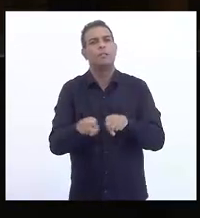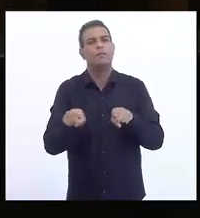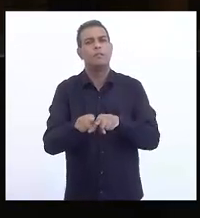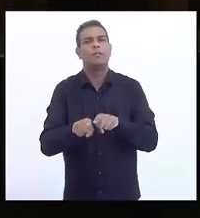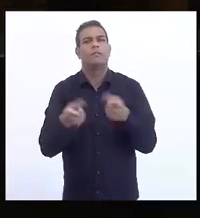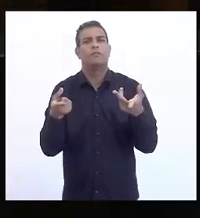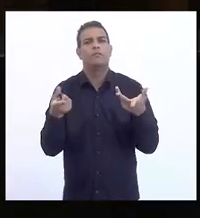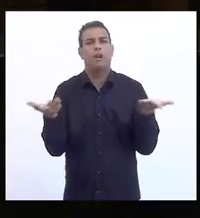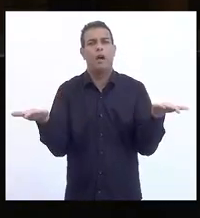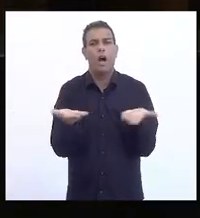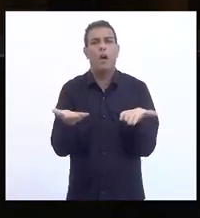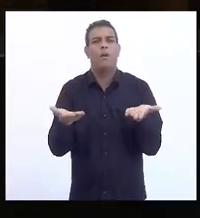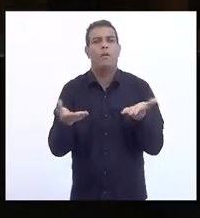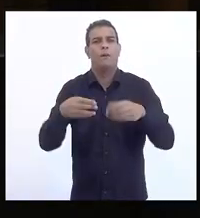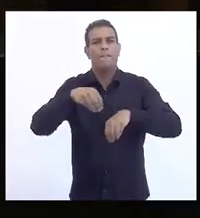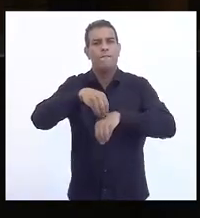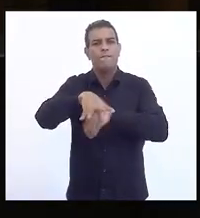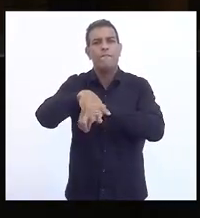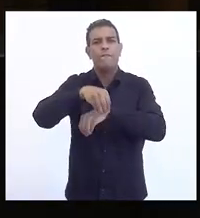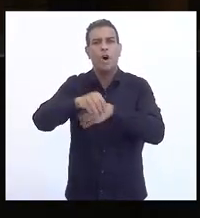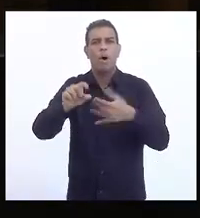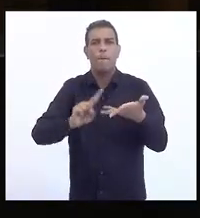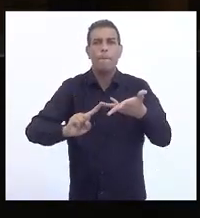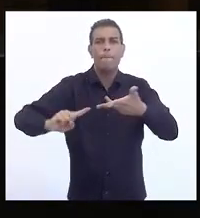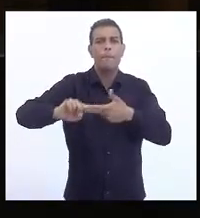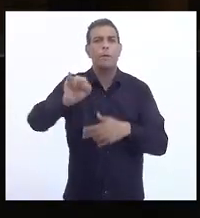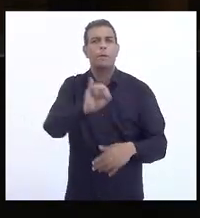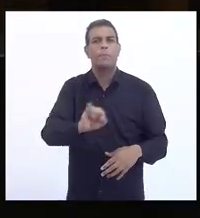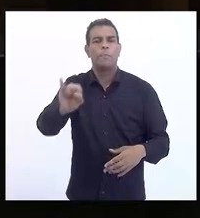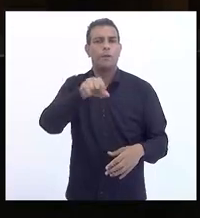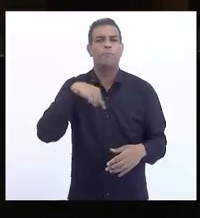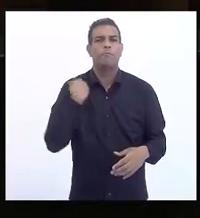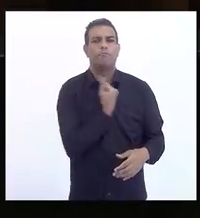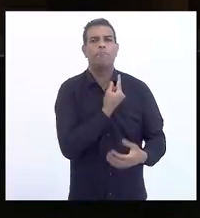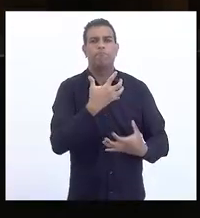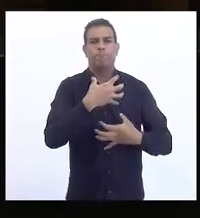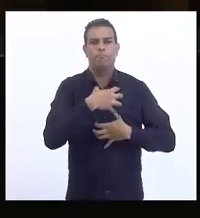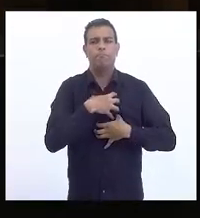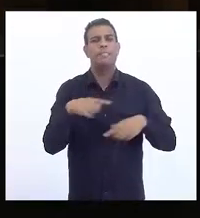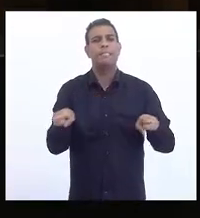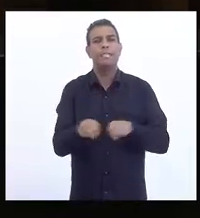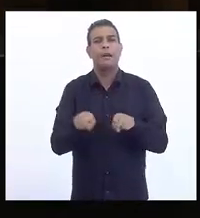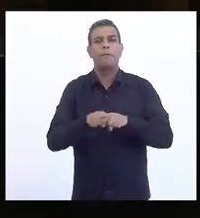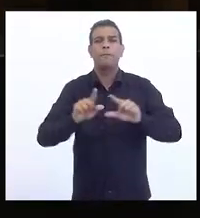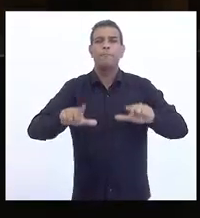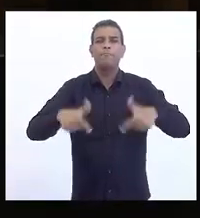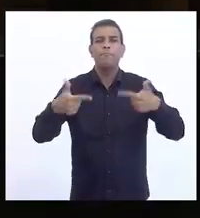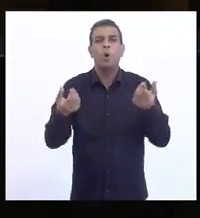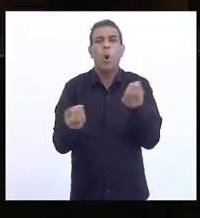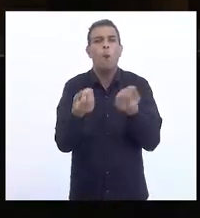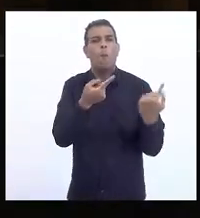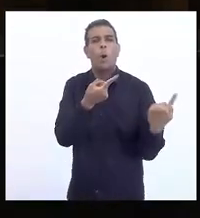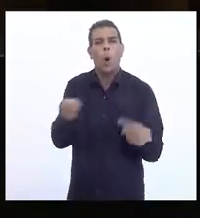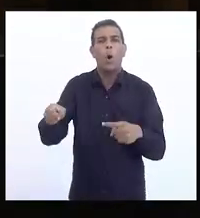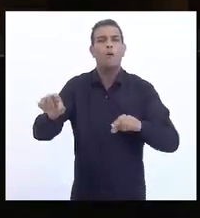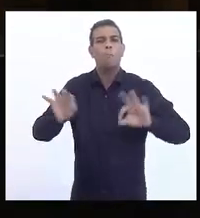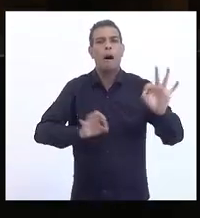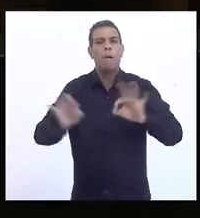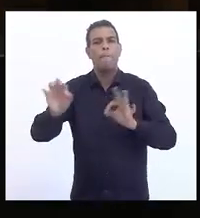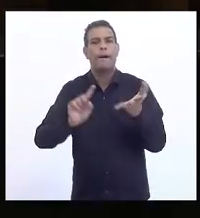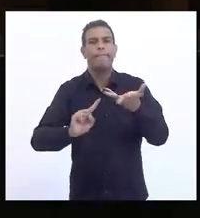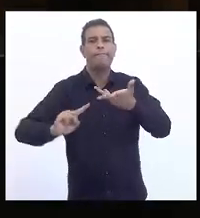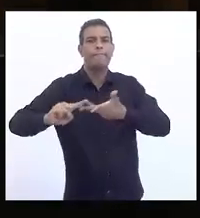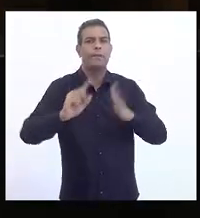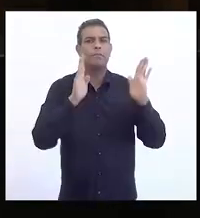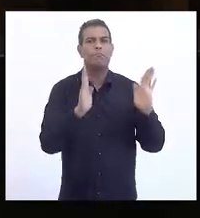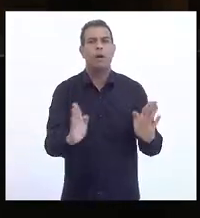inteligência e informação. É fundamental, obviamente, enfrentar o crime organizado e organizado a partir